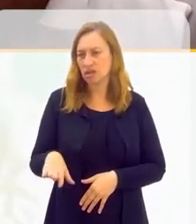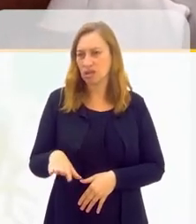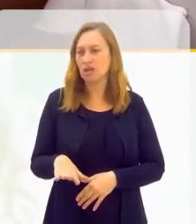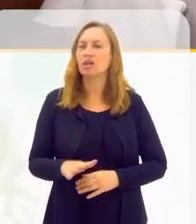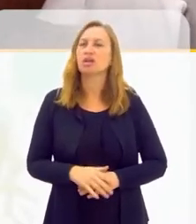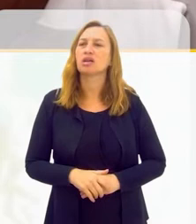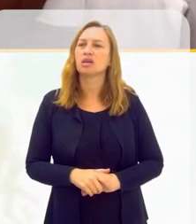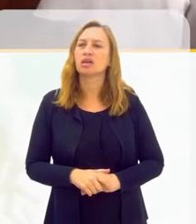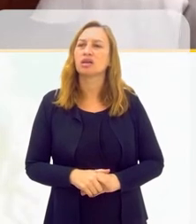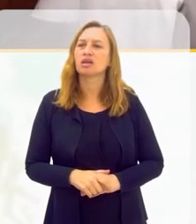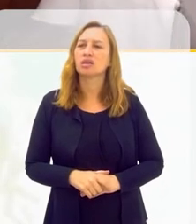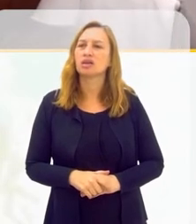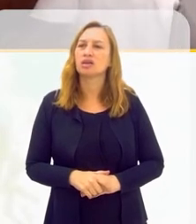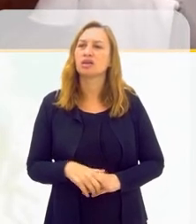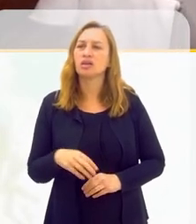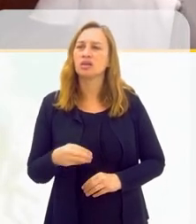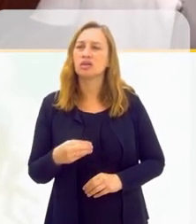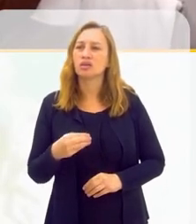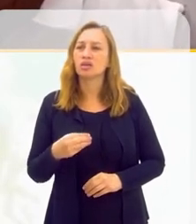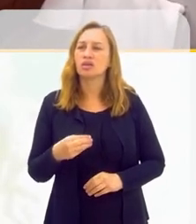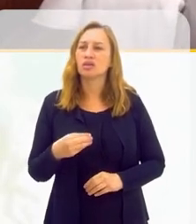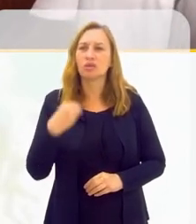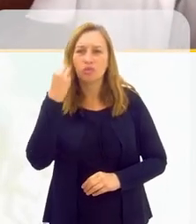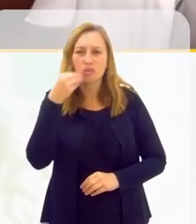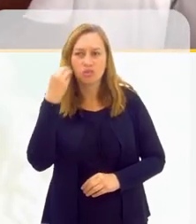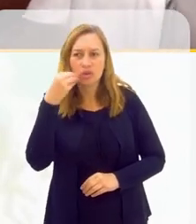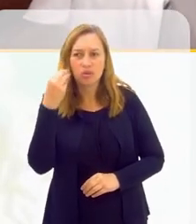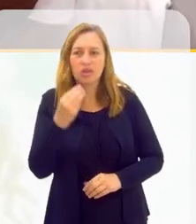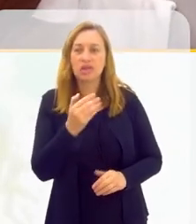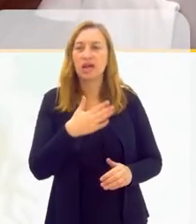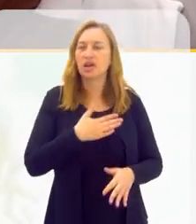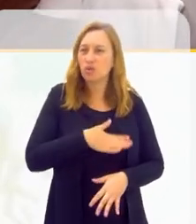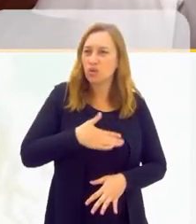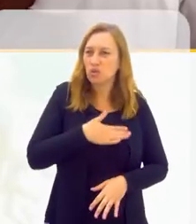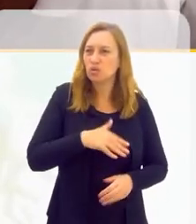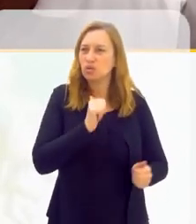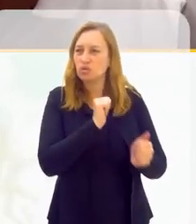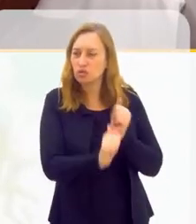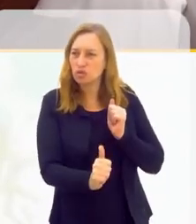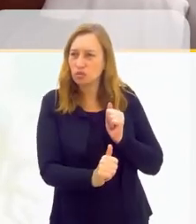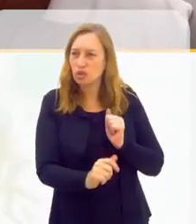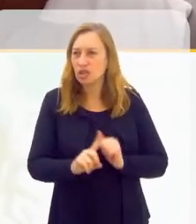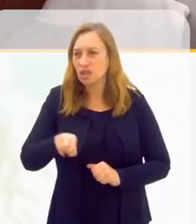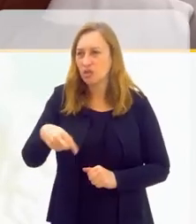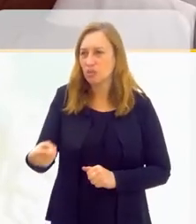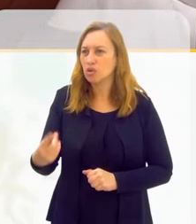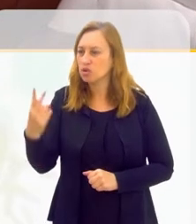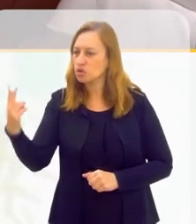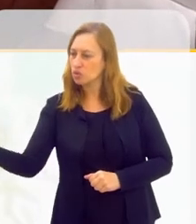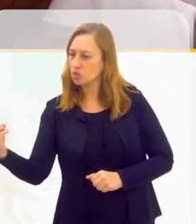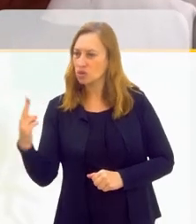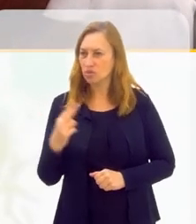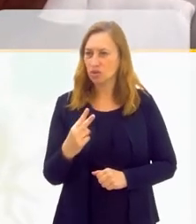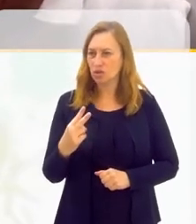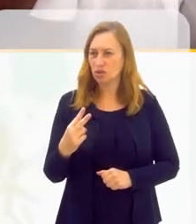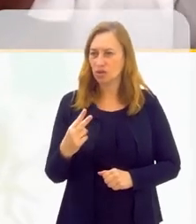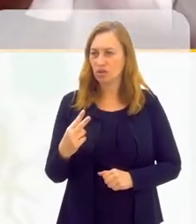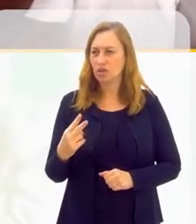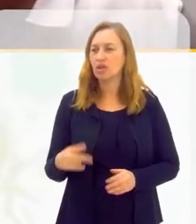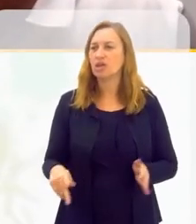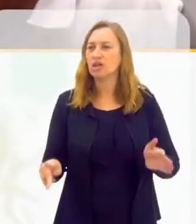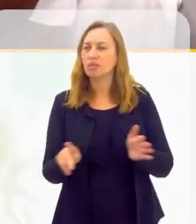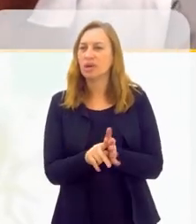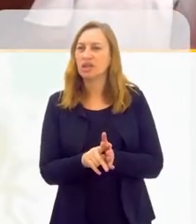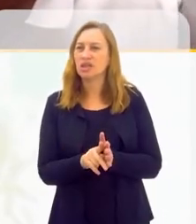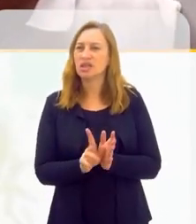pena especificar, que foi experimentar a prática e que gostou bastante, e que depois, no dia a seguir, vieram dois amigos que